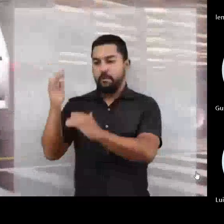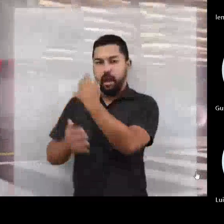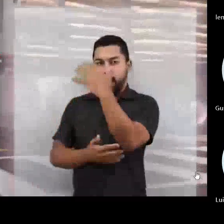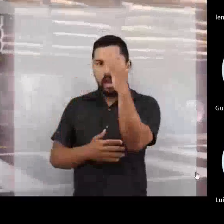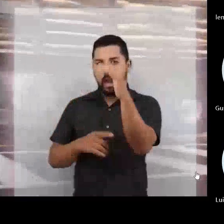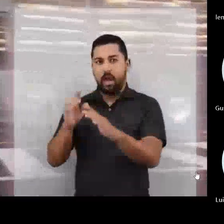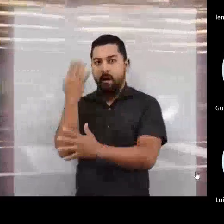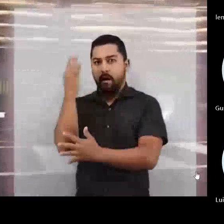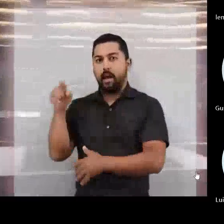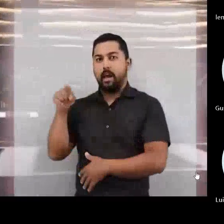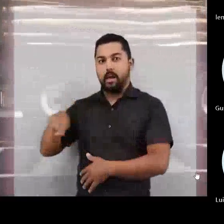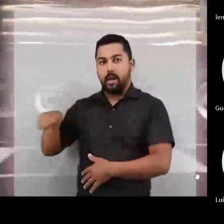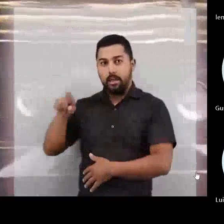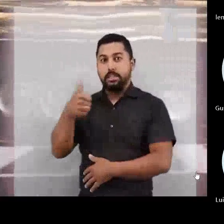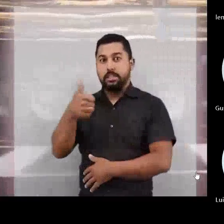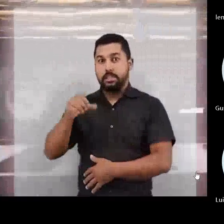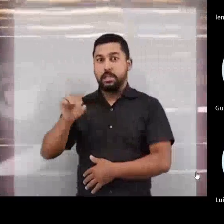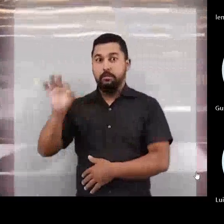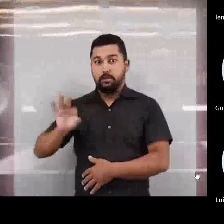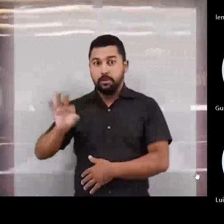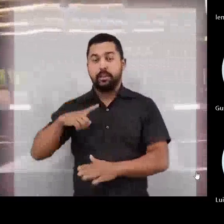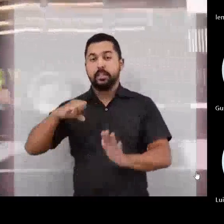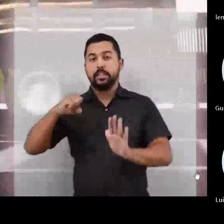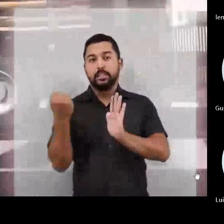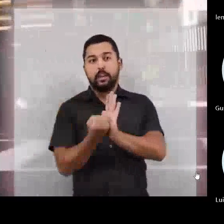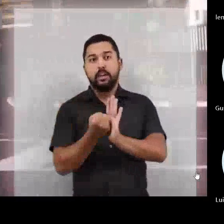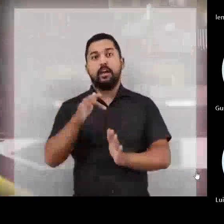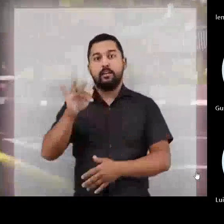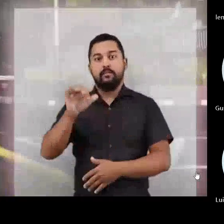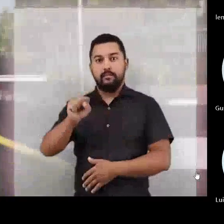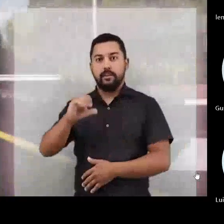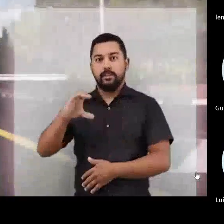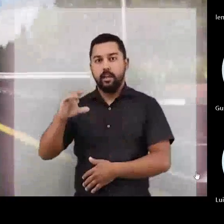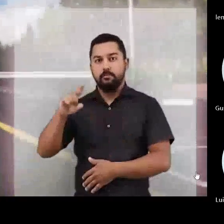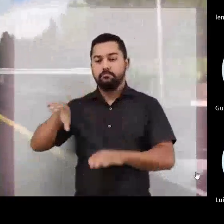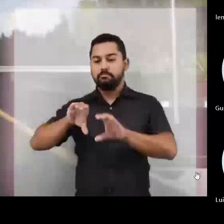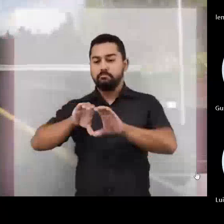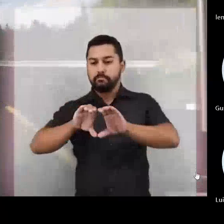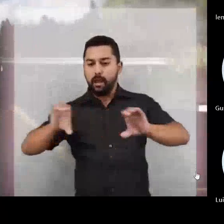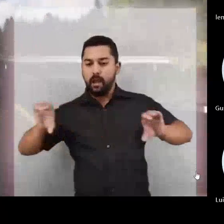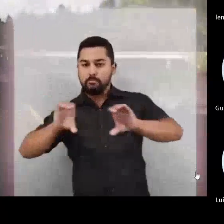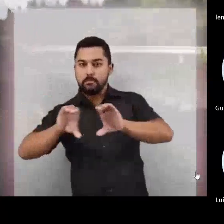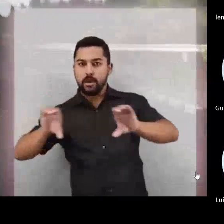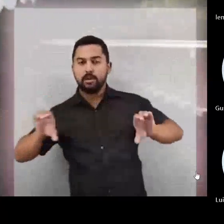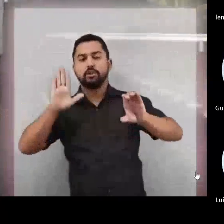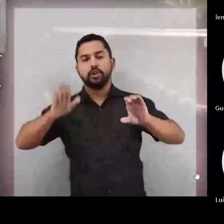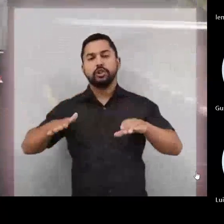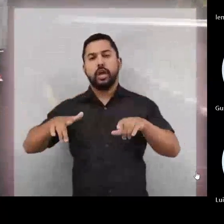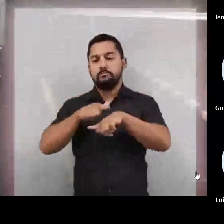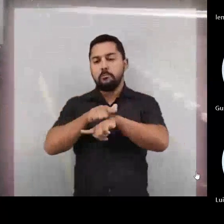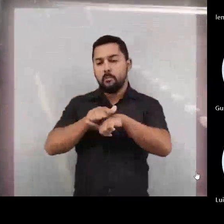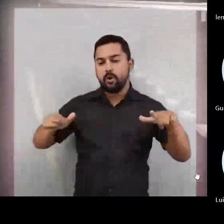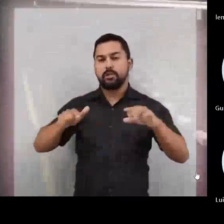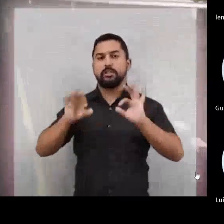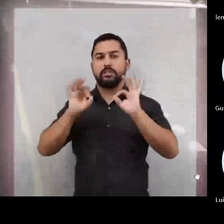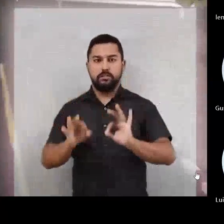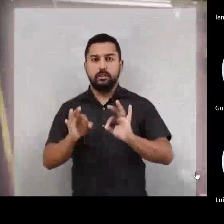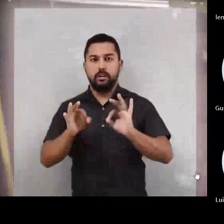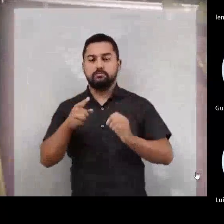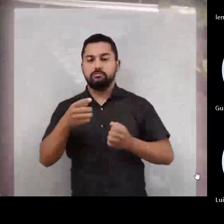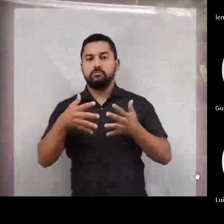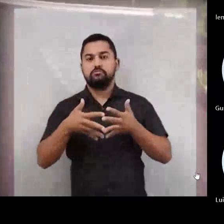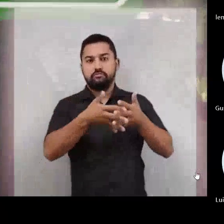Partindo de florestas renováveis 100% plantadas e certificadas pelo FSC, as toras de eucalipto são enviadas já